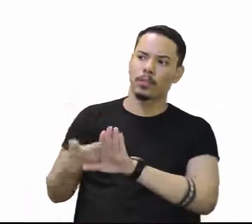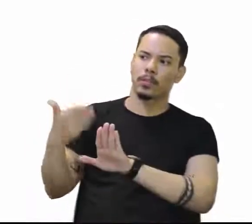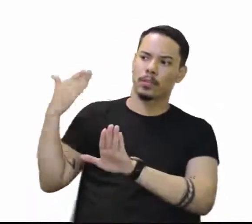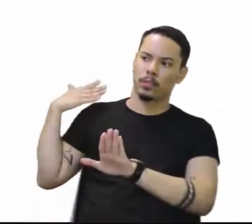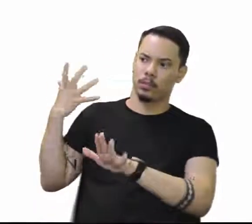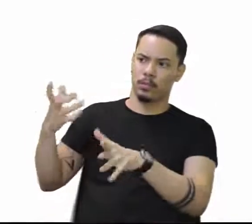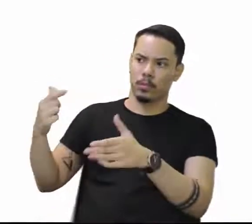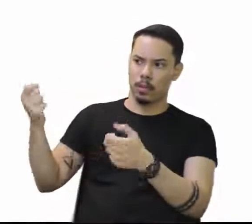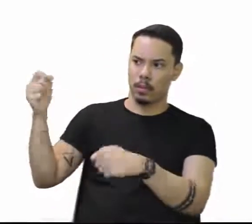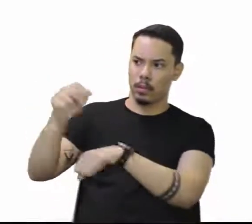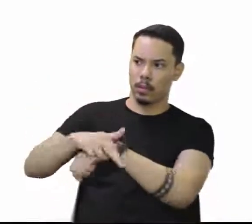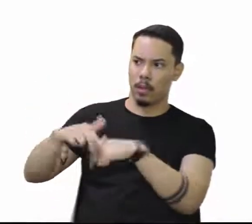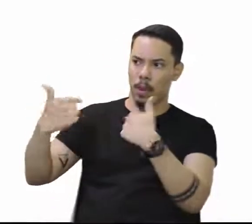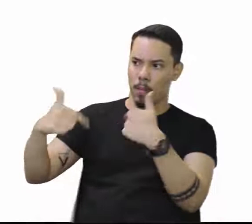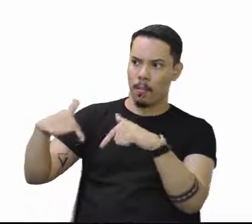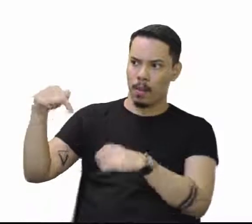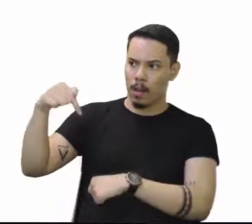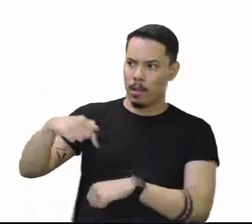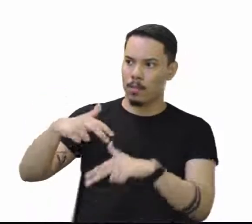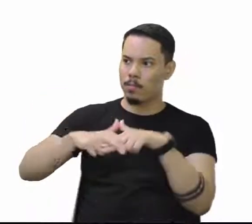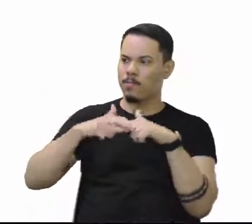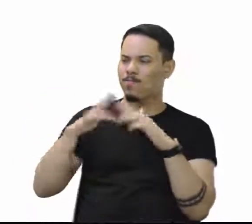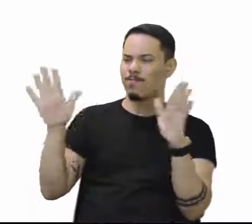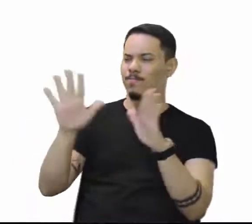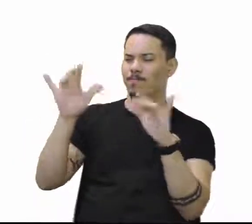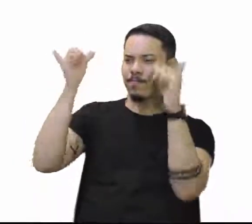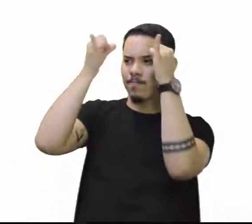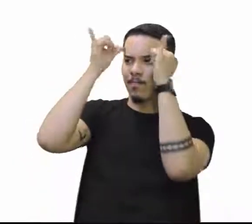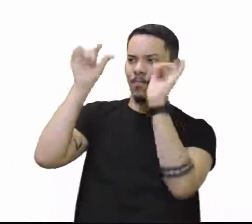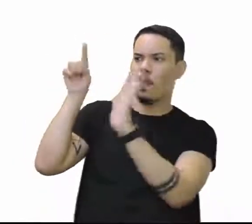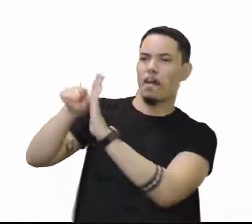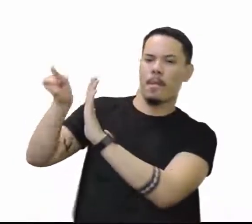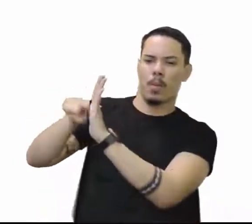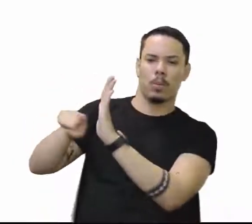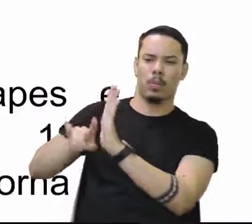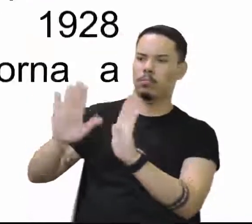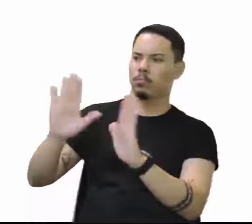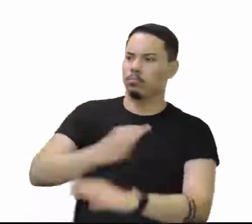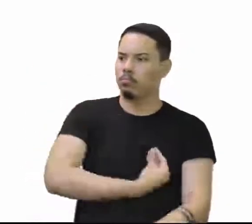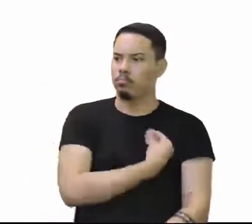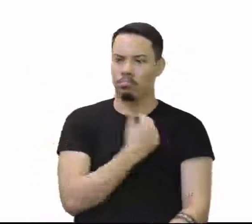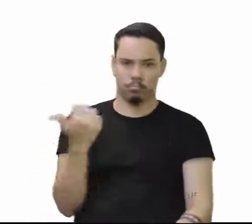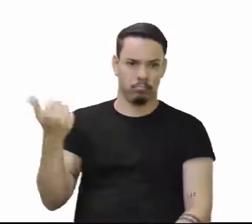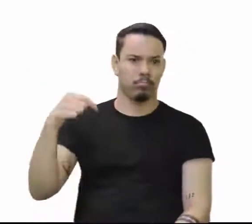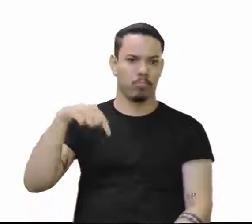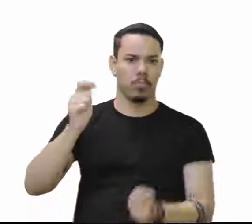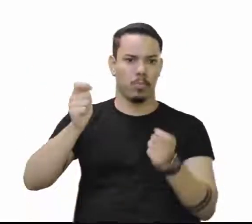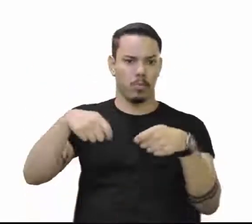você trabalhe aqui. Então não era muito questionado não aí, essa presença dele aí.